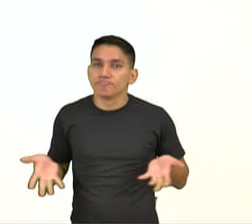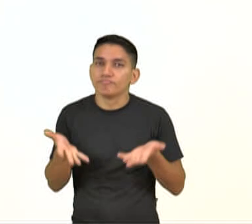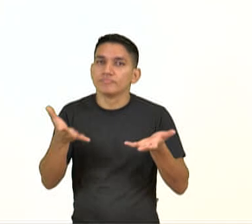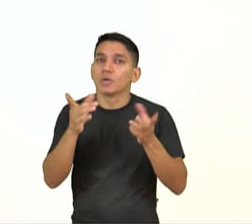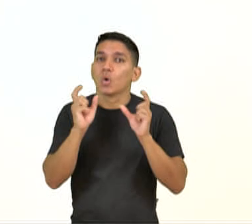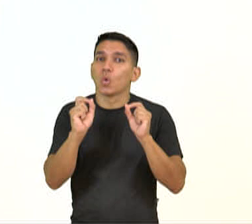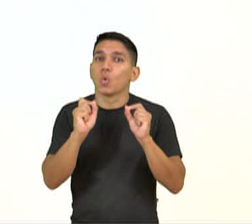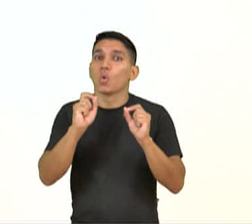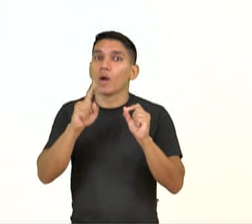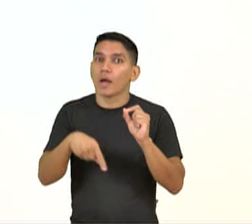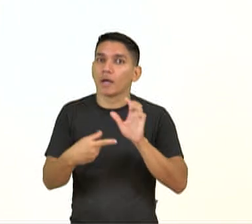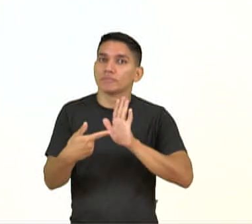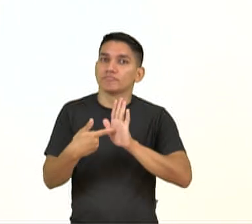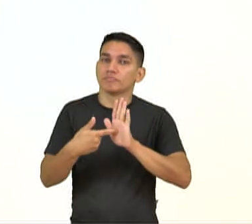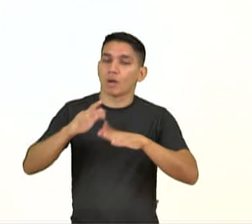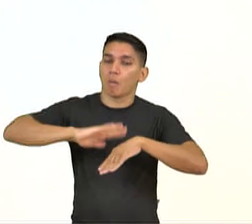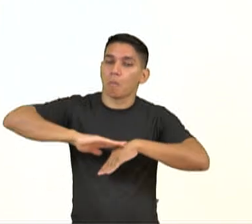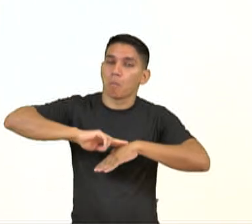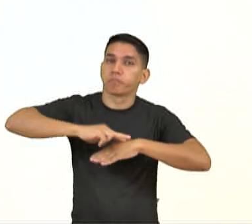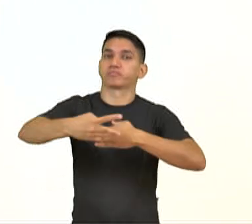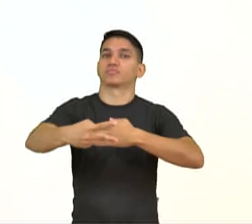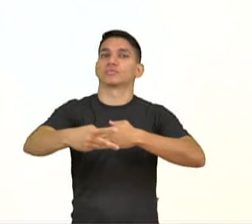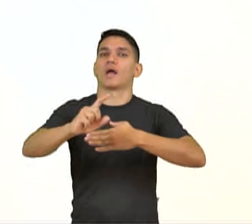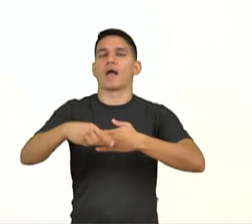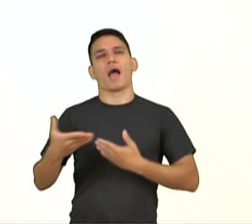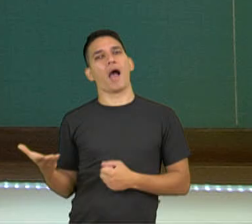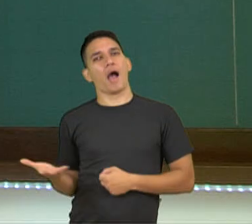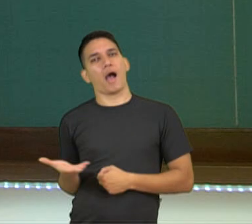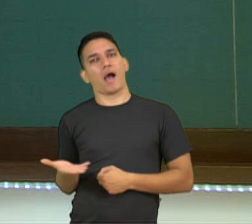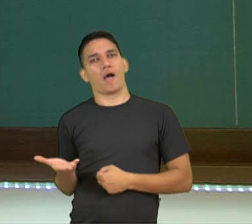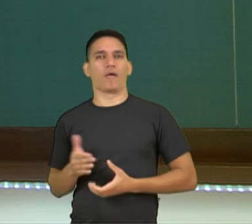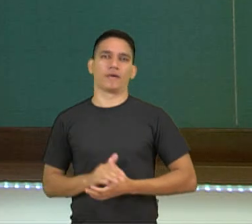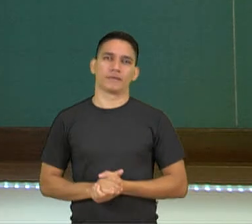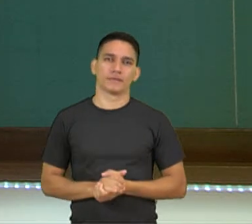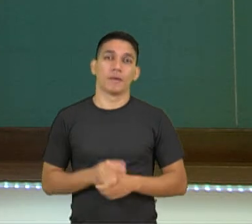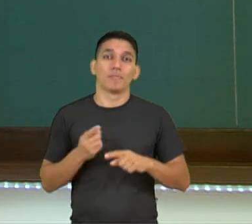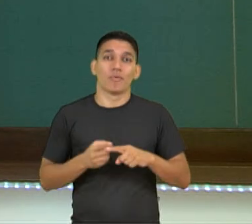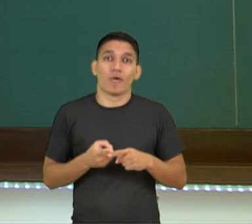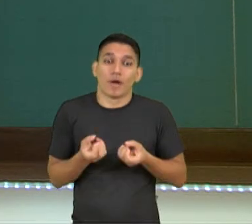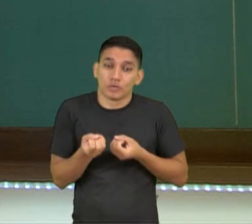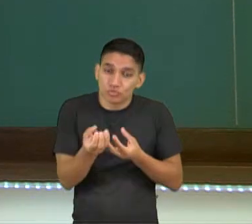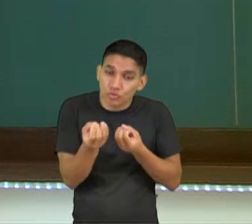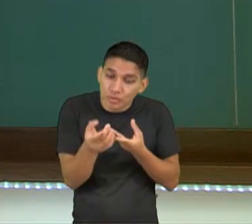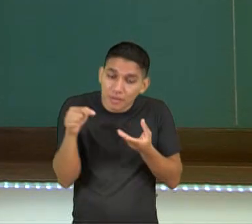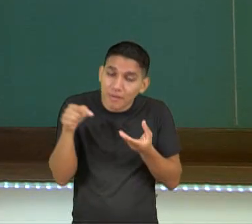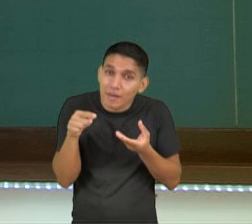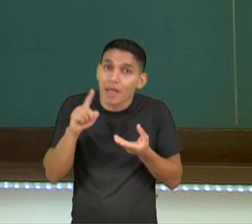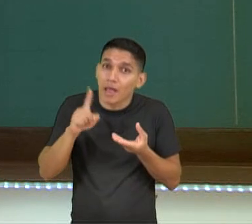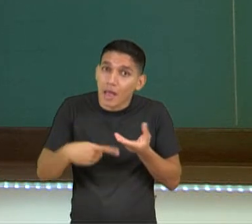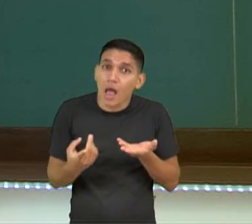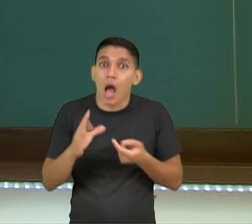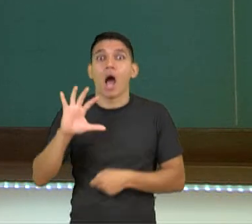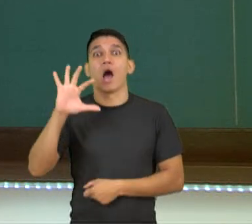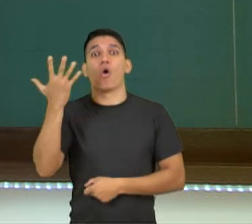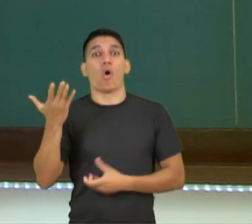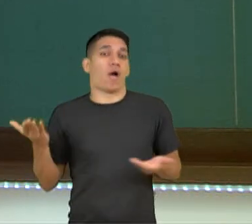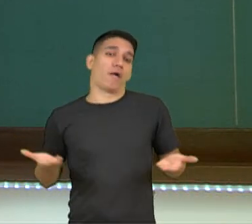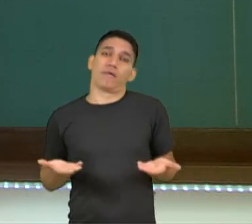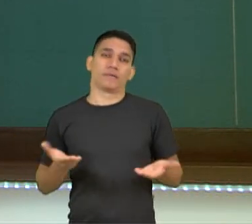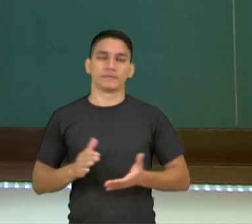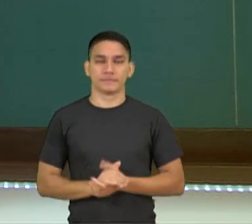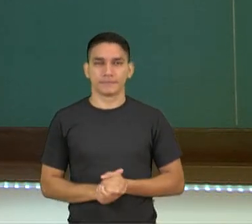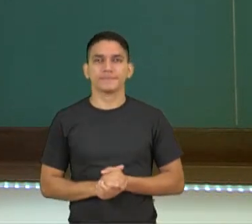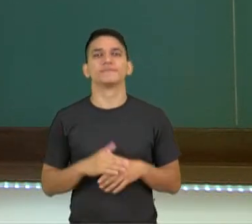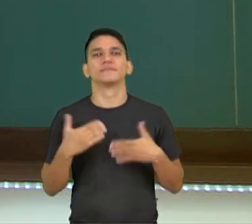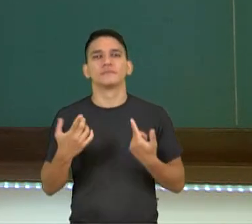de atualidade sobre o fato noticiado. Sim, porque a notícia ela é sobre um fato recente.